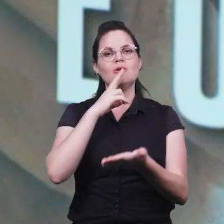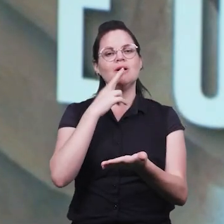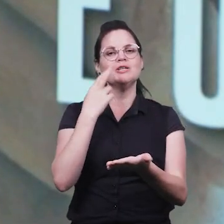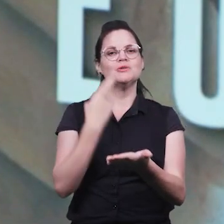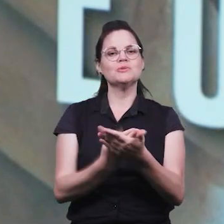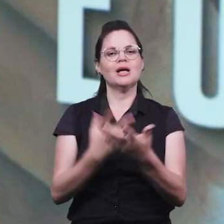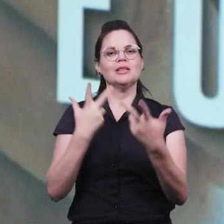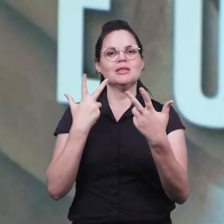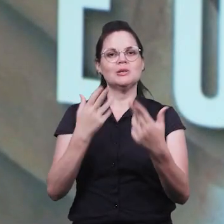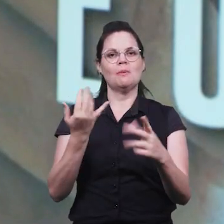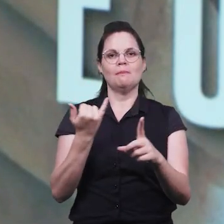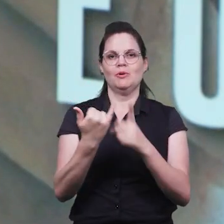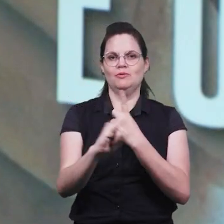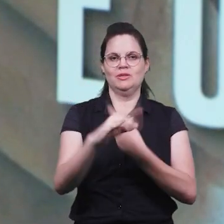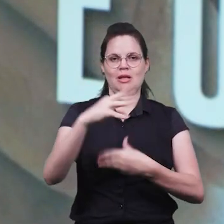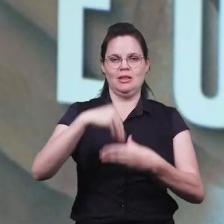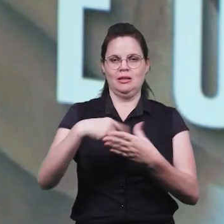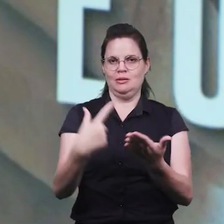do profeta Joel,